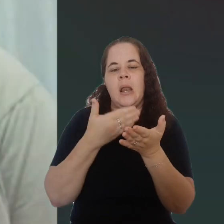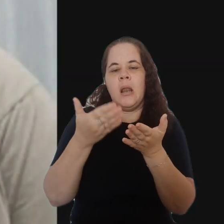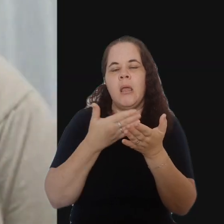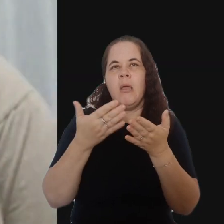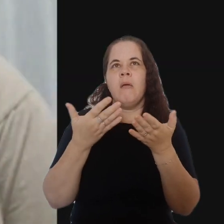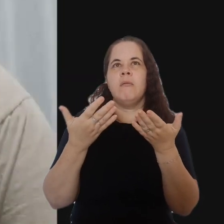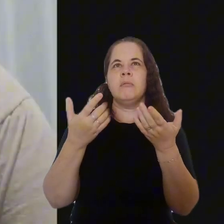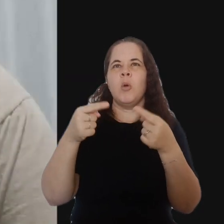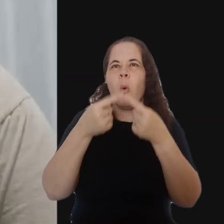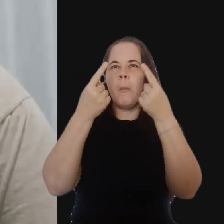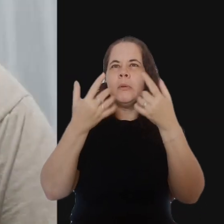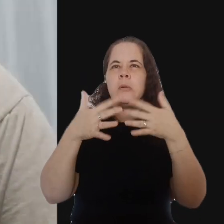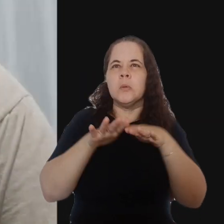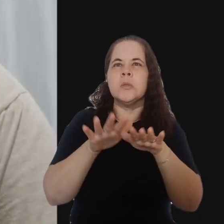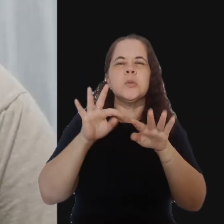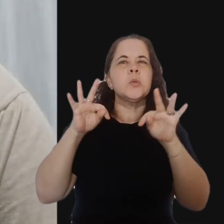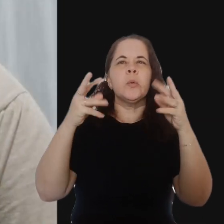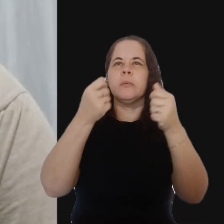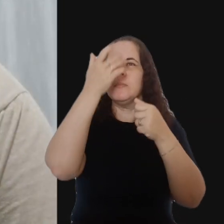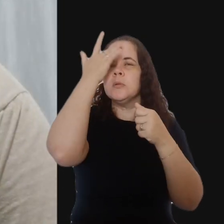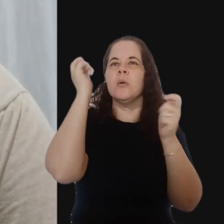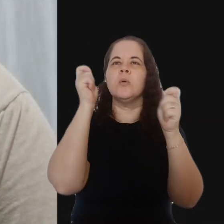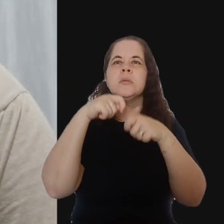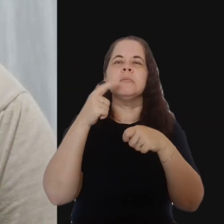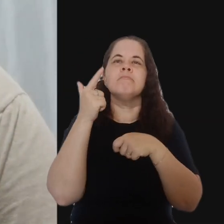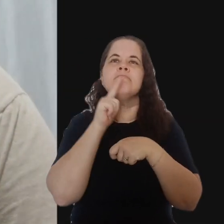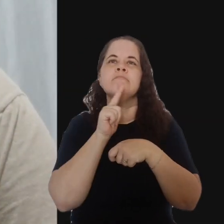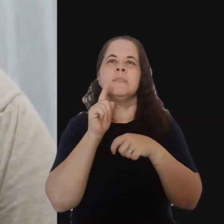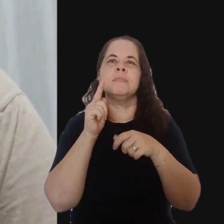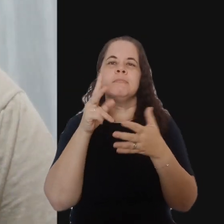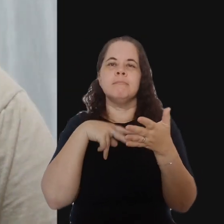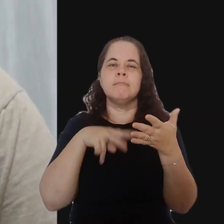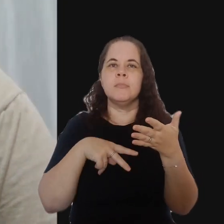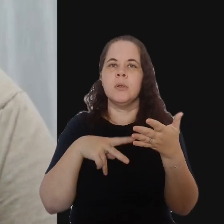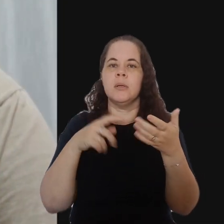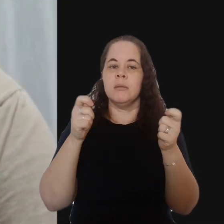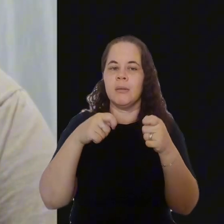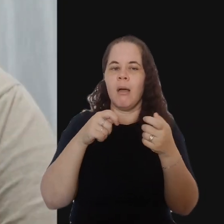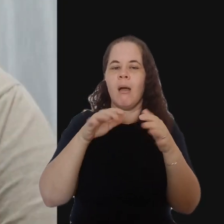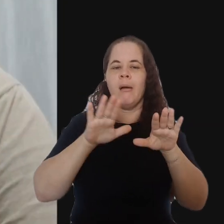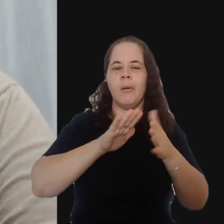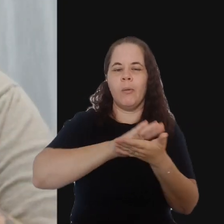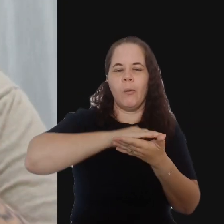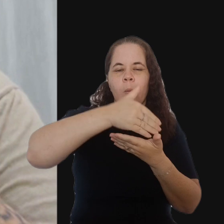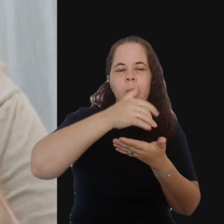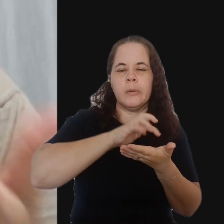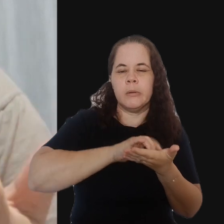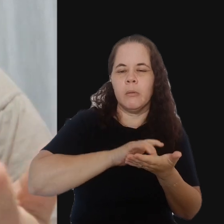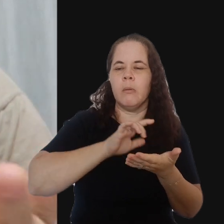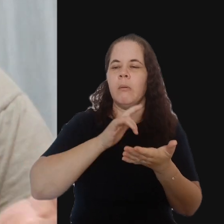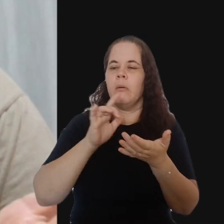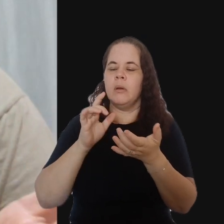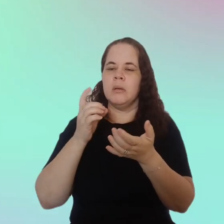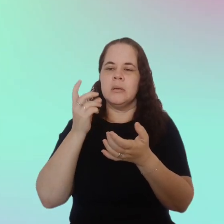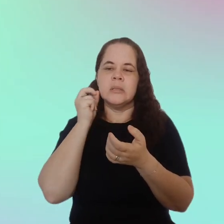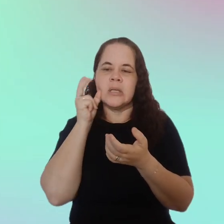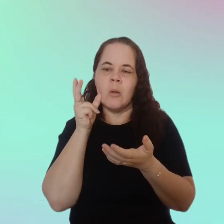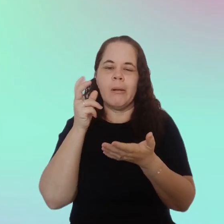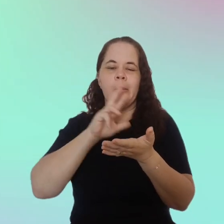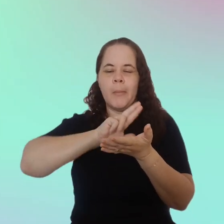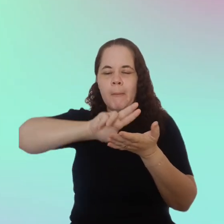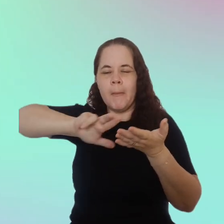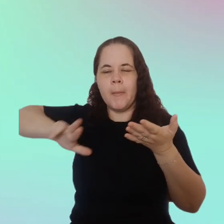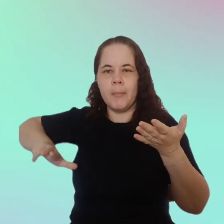e-book, que é para poder ser lido mais facilmente em outros aparelhos, né? Então, assim, tem umas páginas que alguns aparelhos